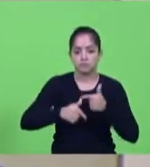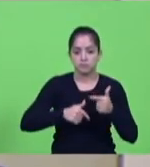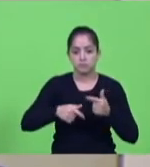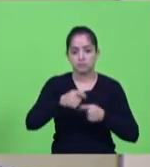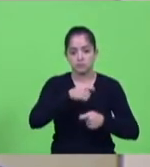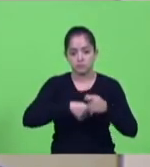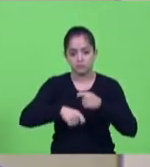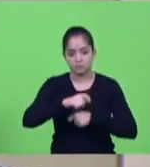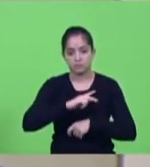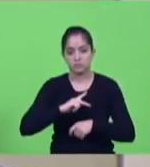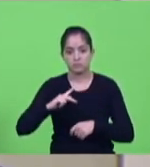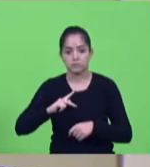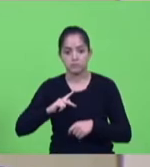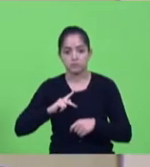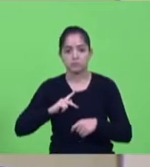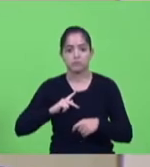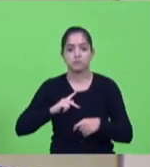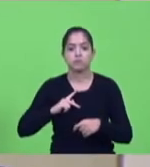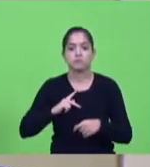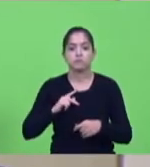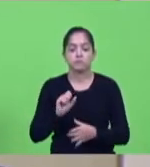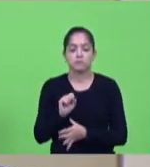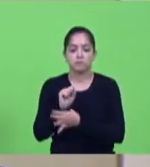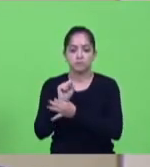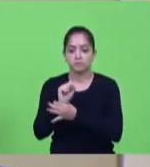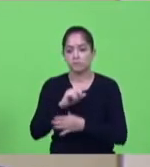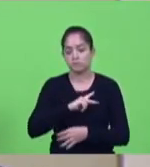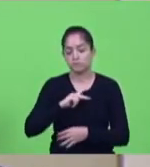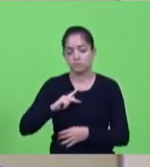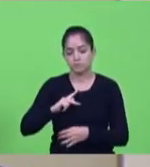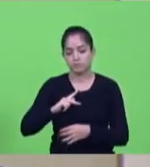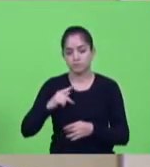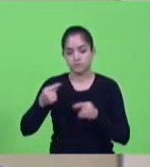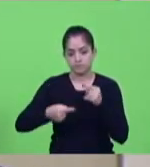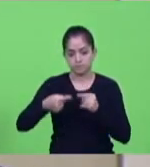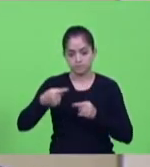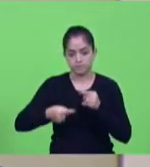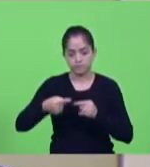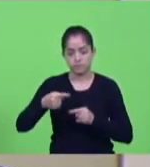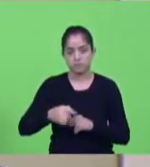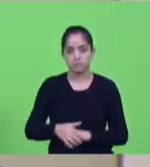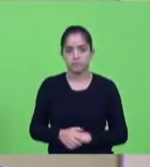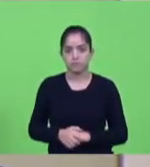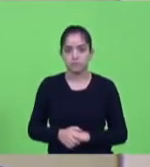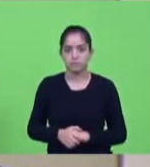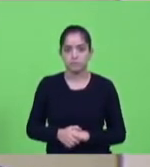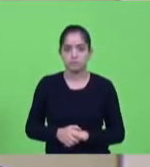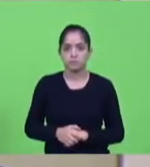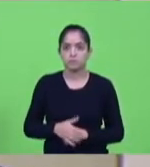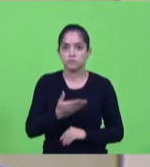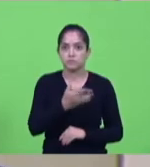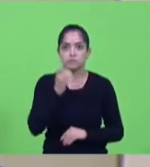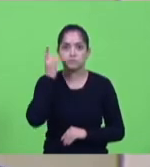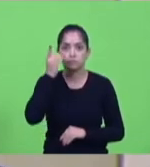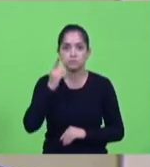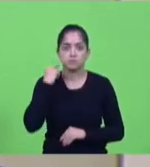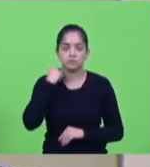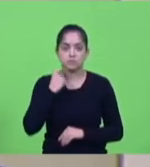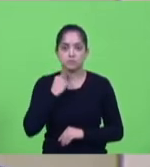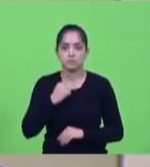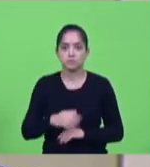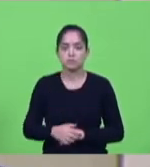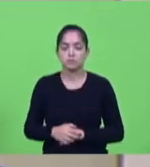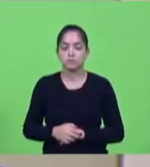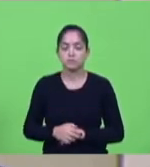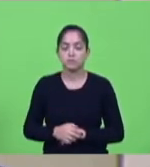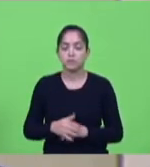e Serviço Público e Comissão de Segurança Pública. Em discussão. Senhor presidente. Com a palavra o deputado Silvio Drevec. Obrigado,